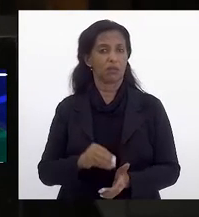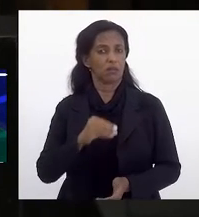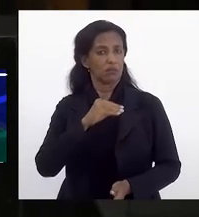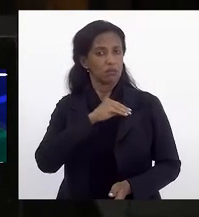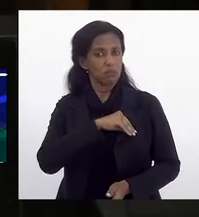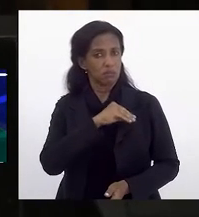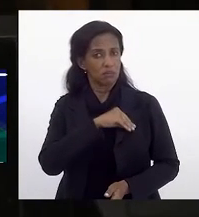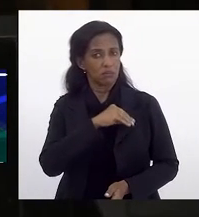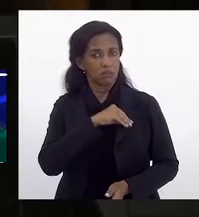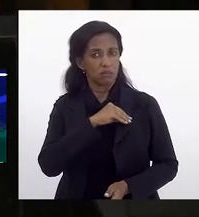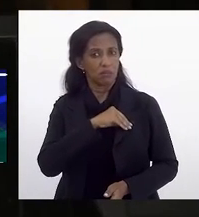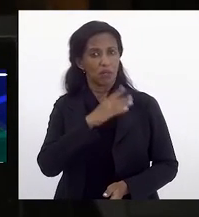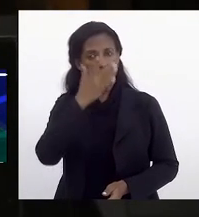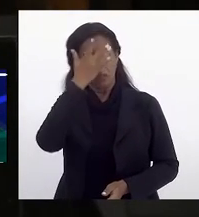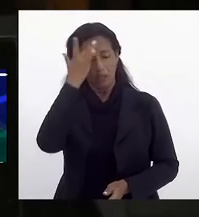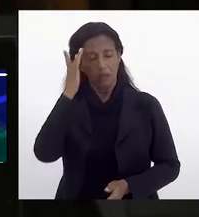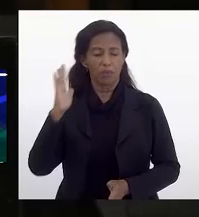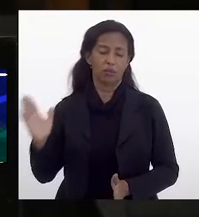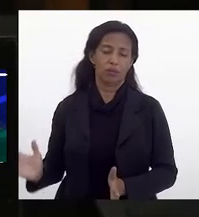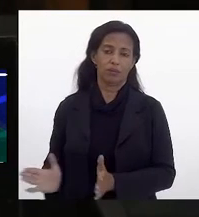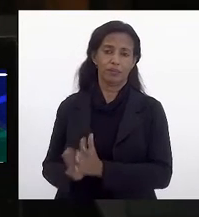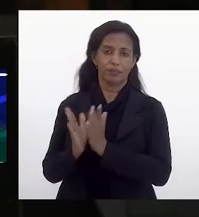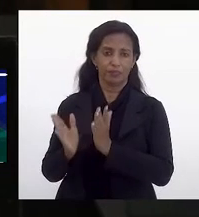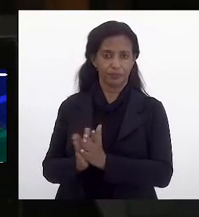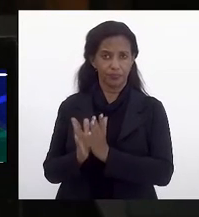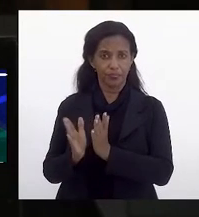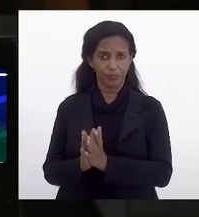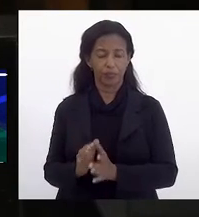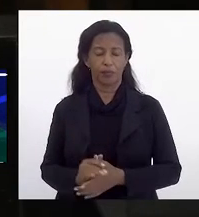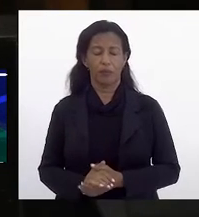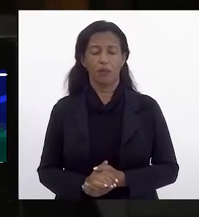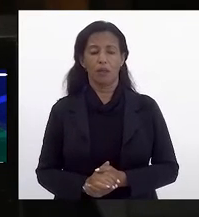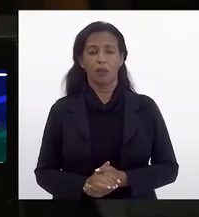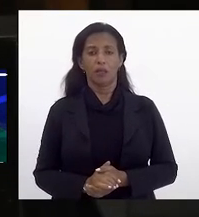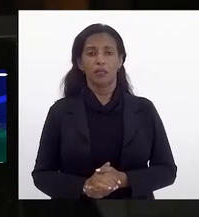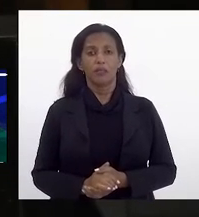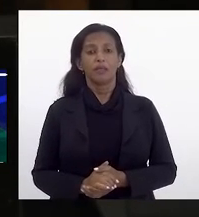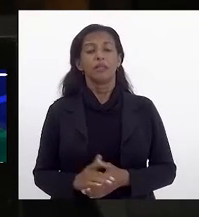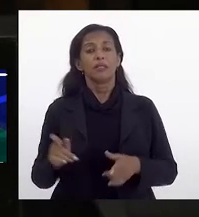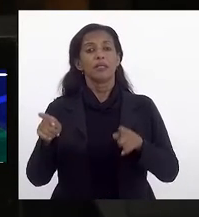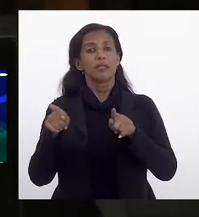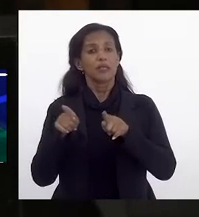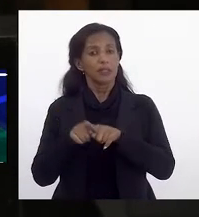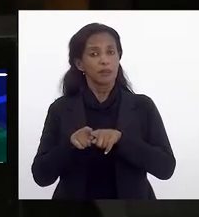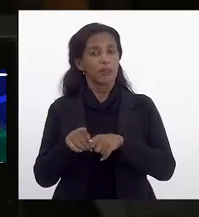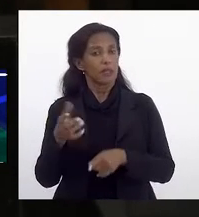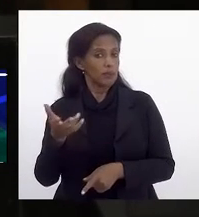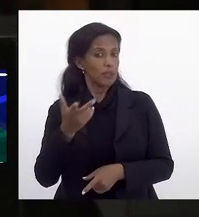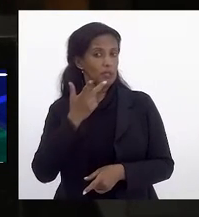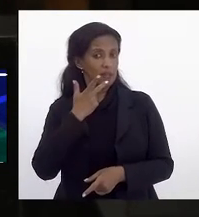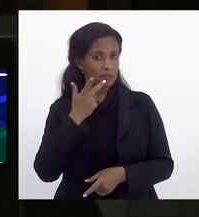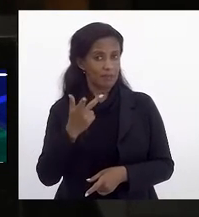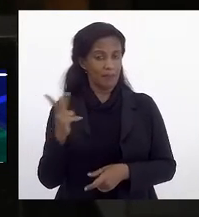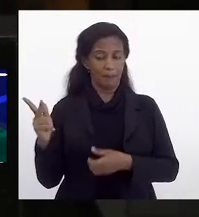da população menos favorecida. E queria dizer que a Petrobras